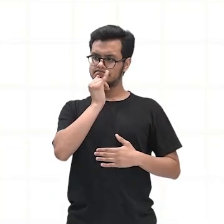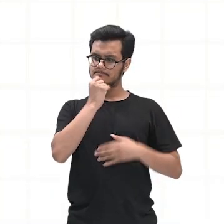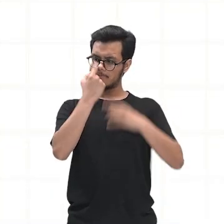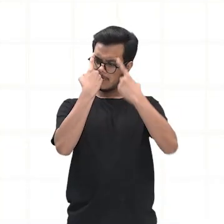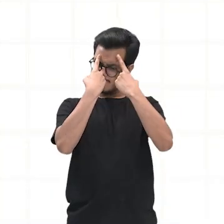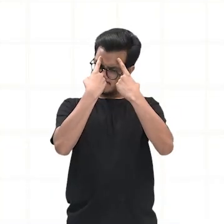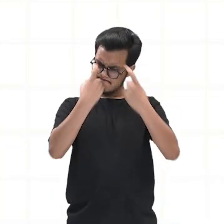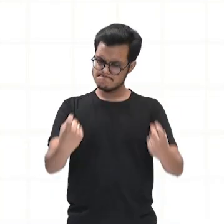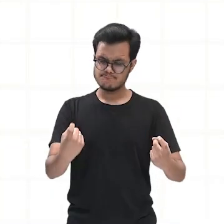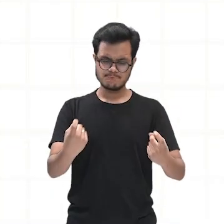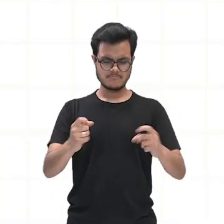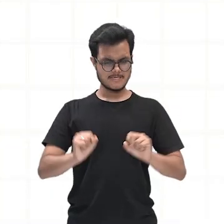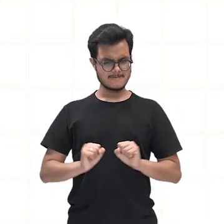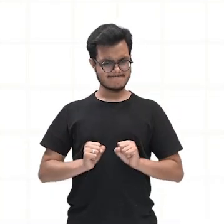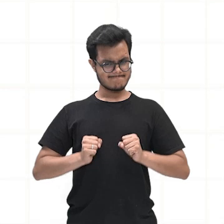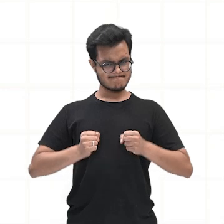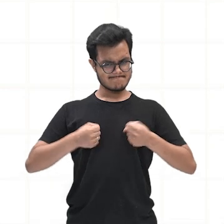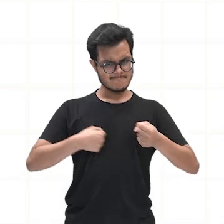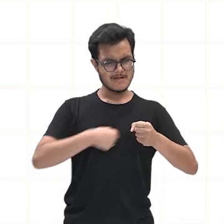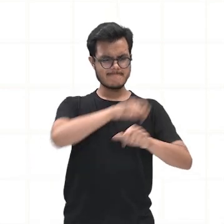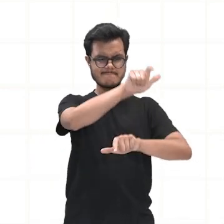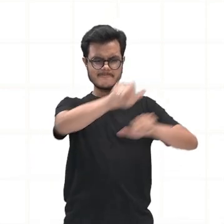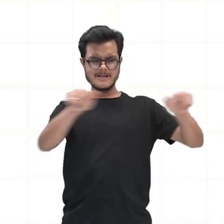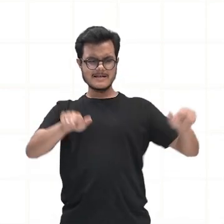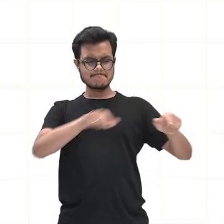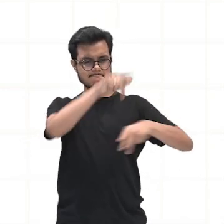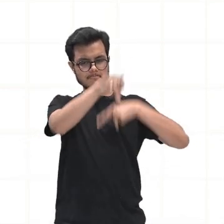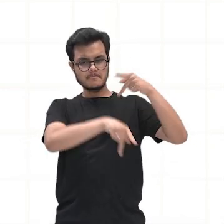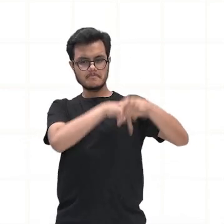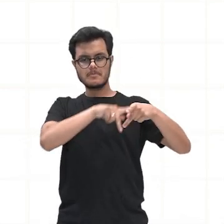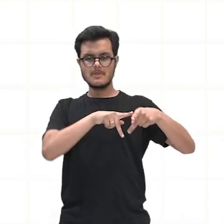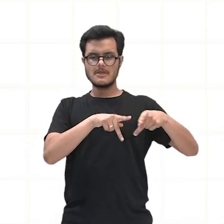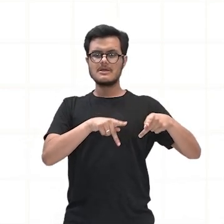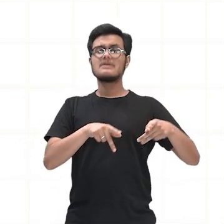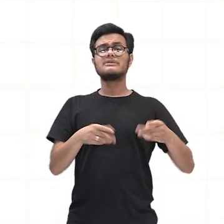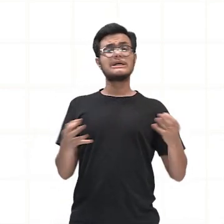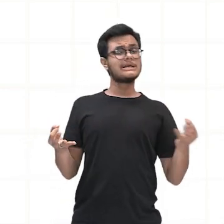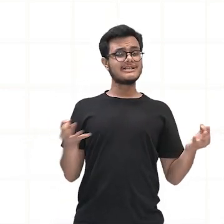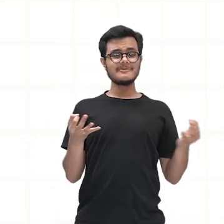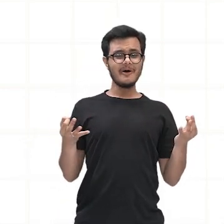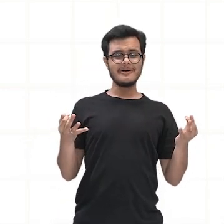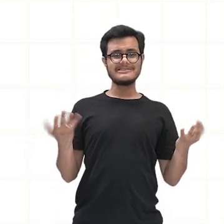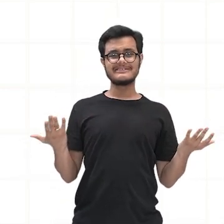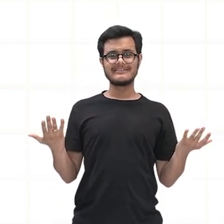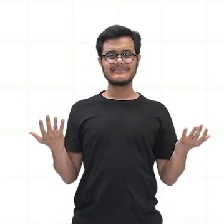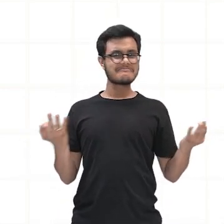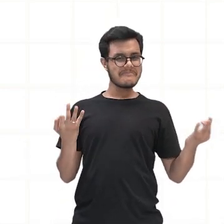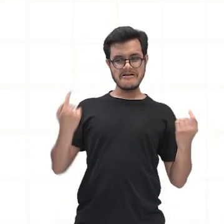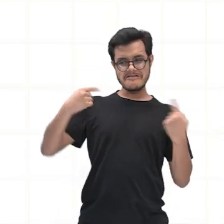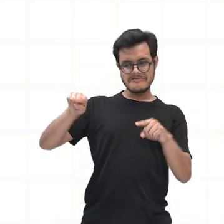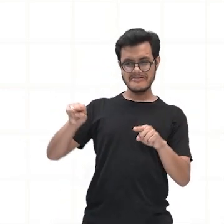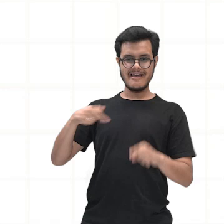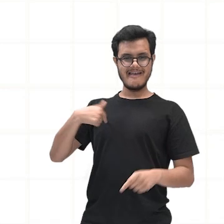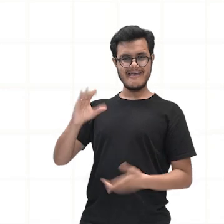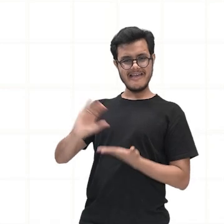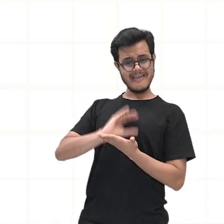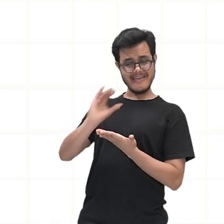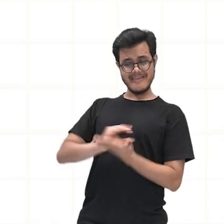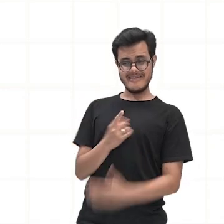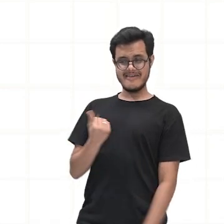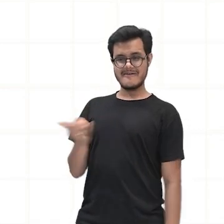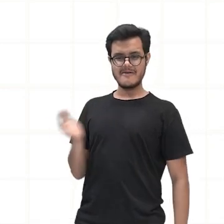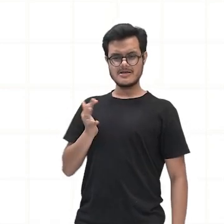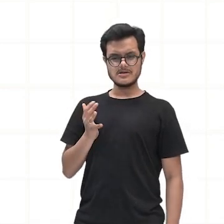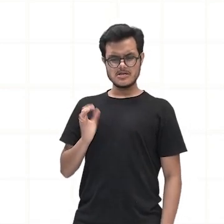violentas reações por parte da população, e especialmente dos monges, né? Claro, eram eles que se beneficiavam disso,